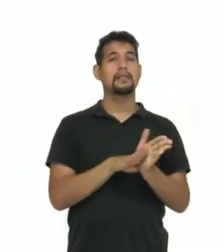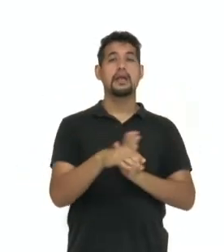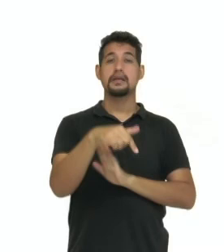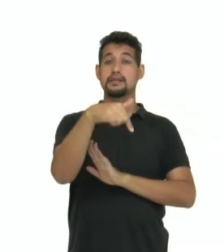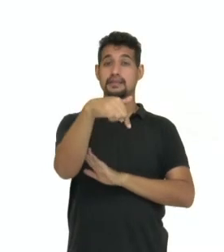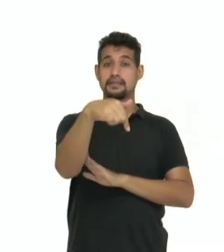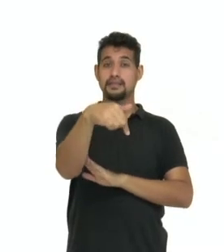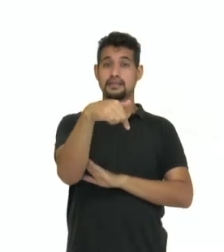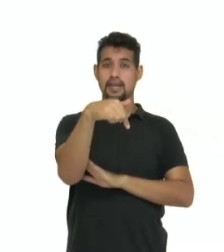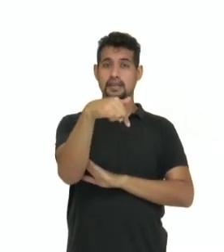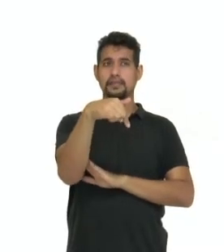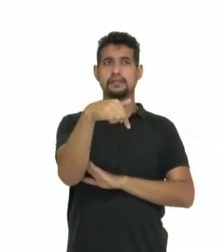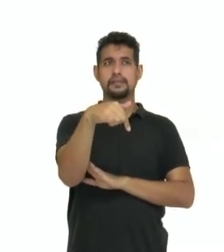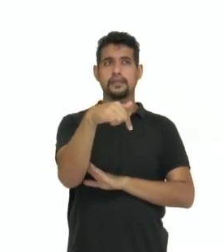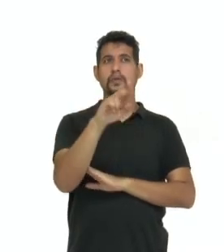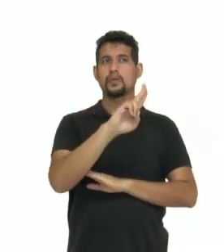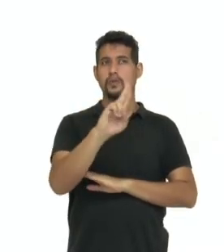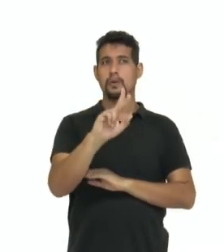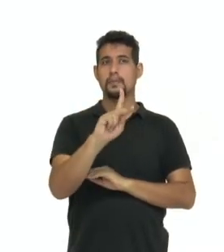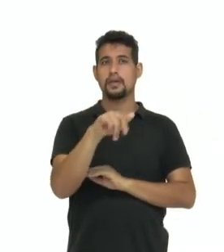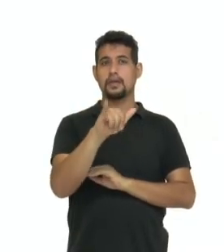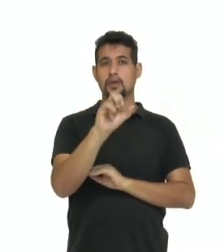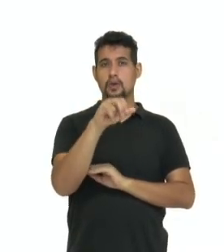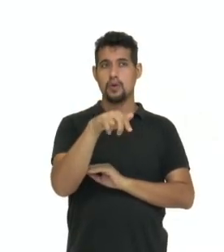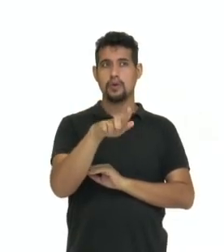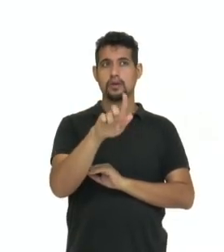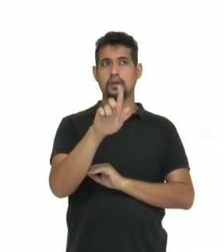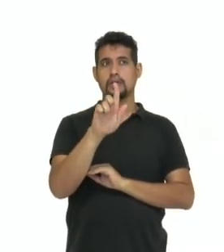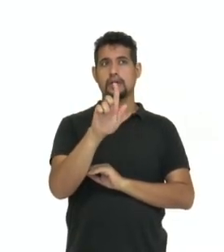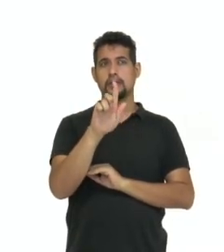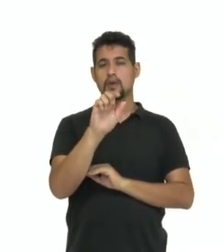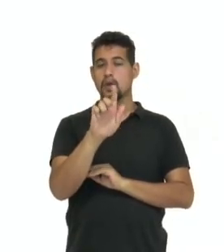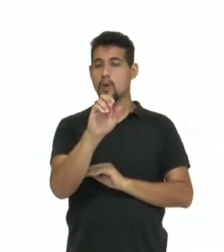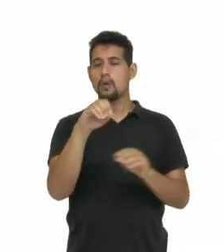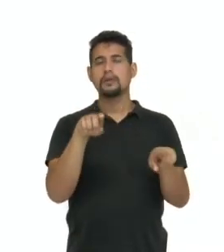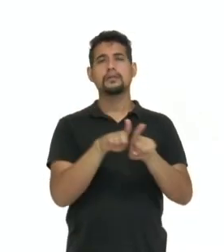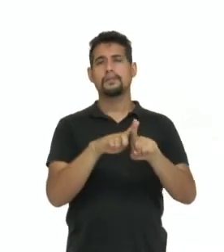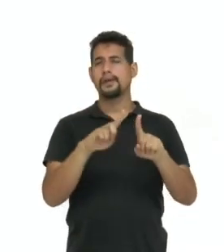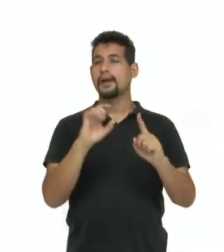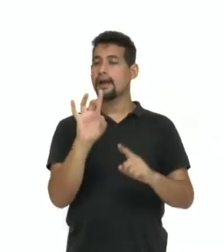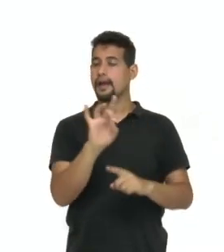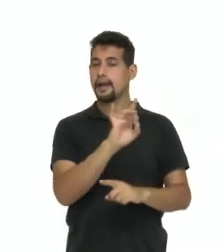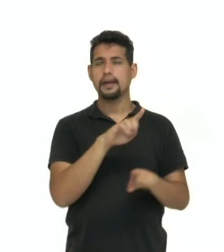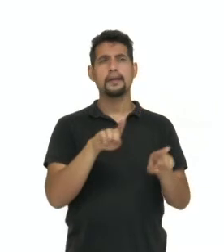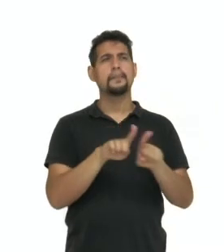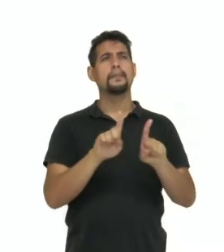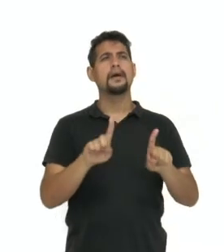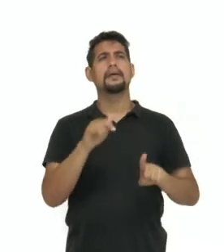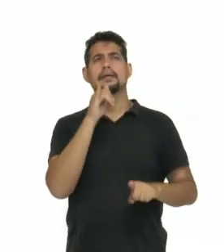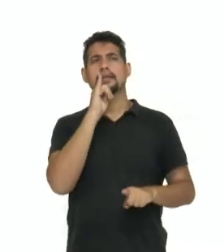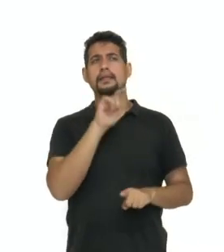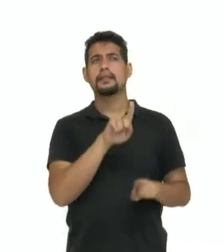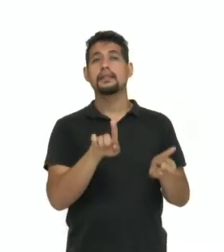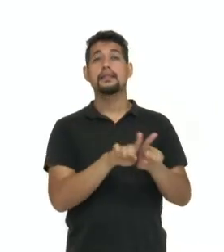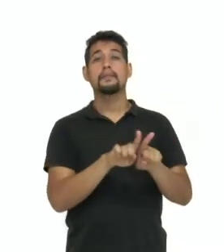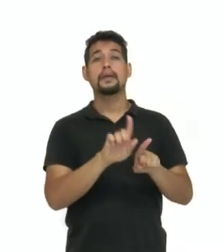7 Kyongo por luta. Também sobre o Genjong, que